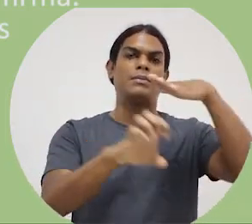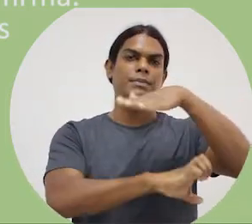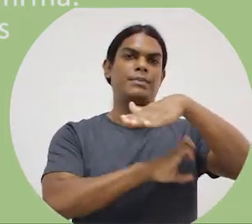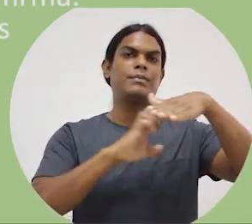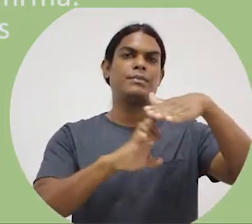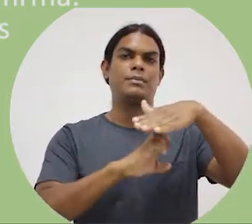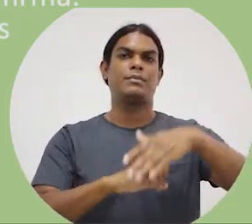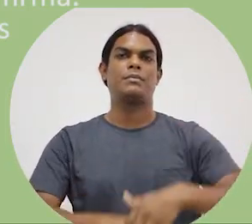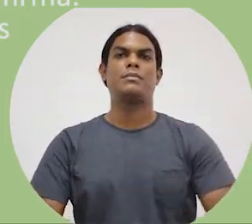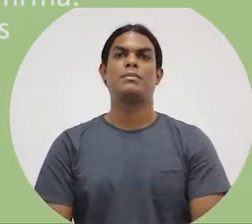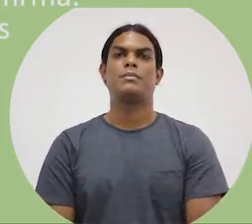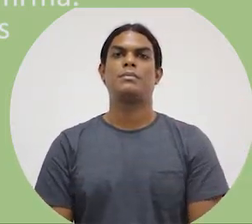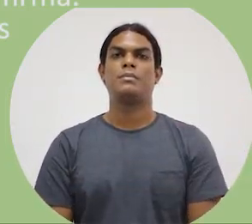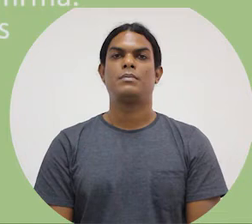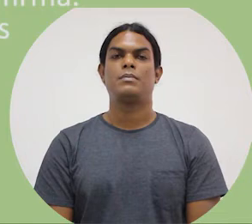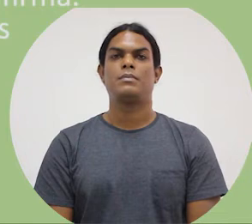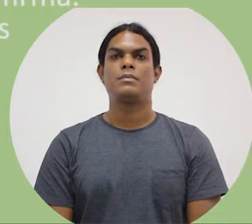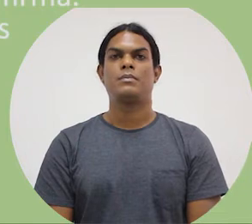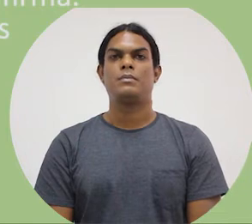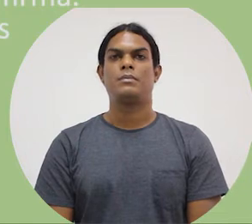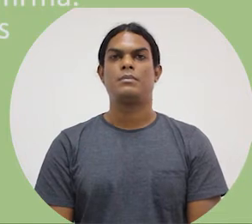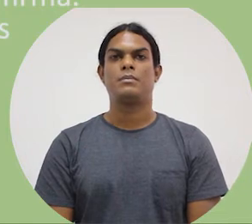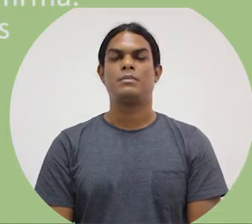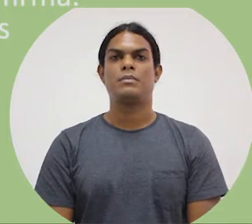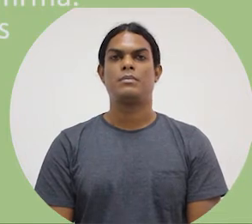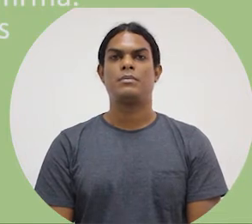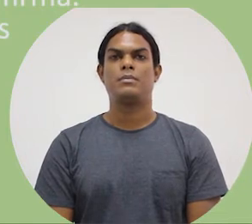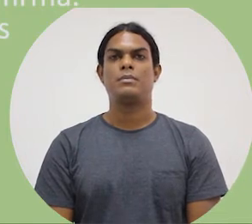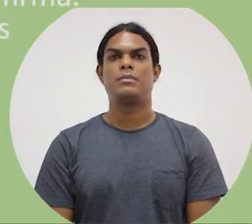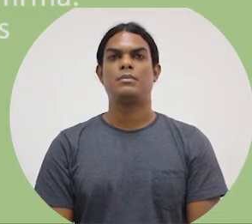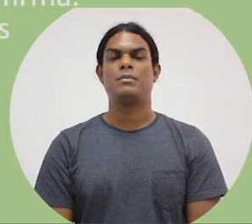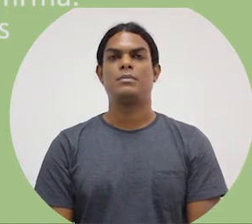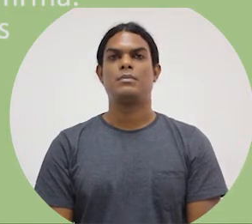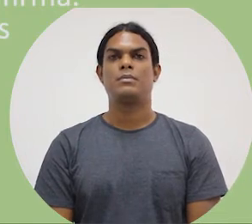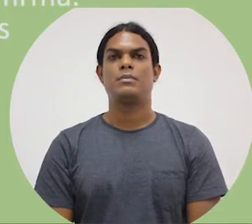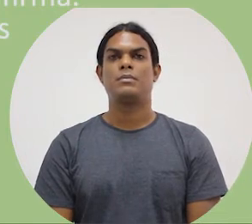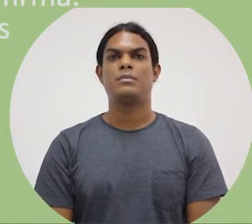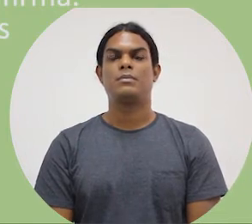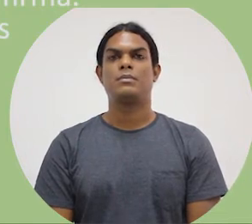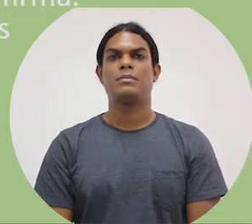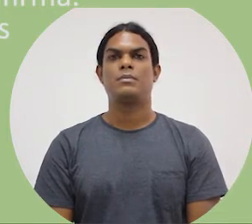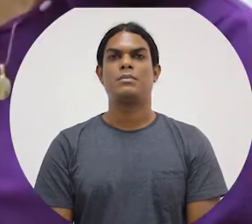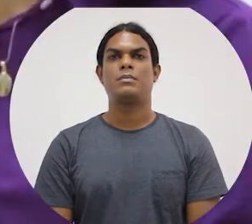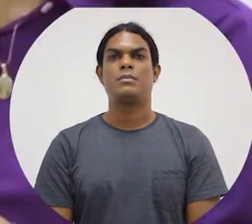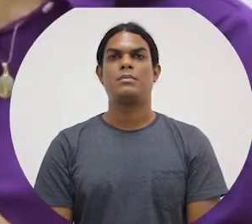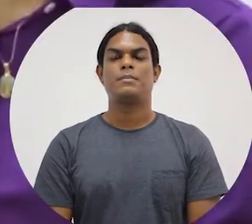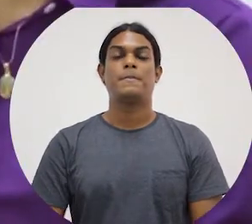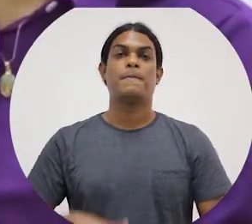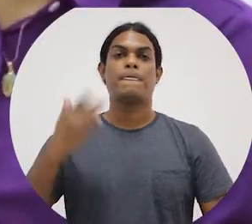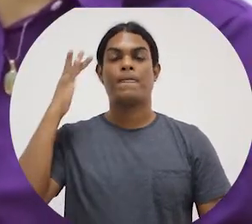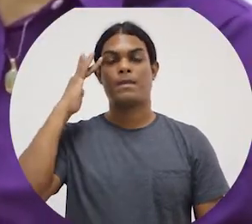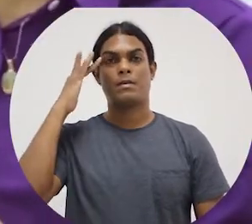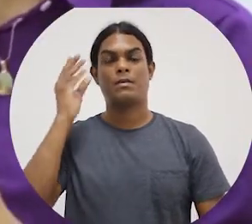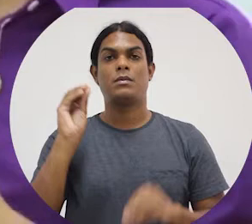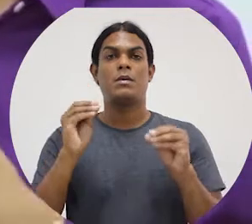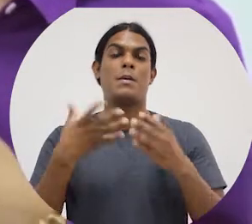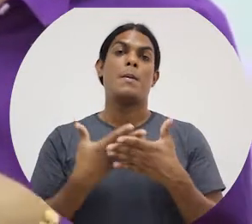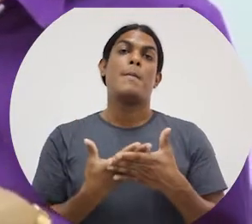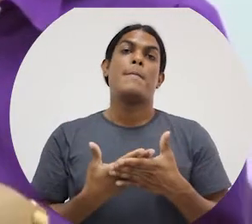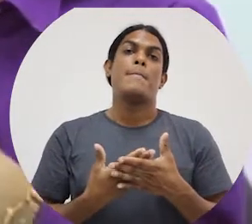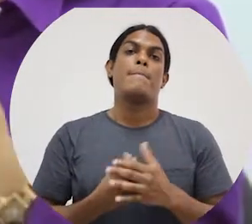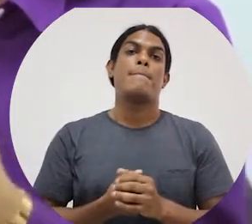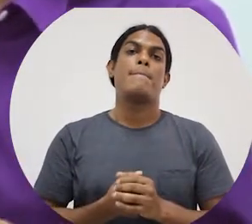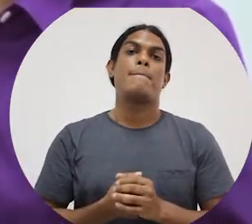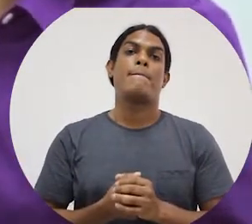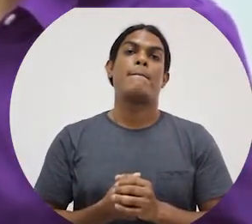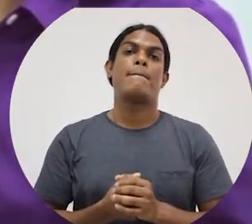pelos fornecedores aos seus clientes no atendimento dos pedidos. Imagine que, para